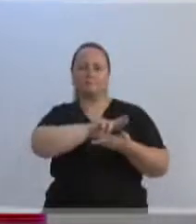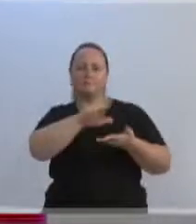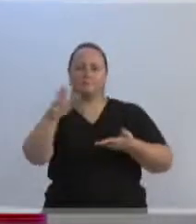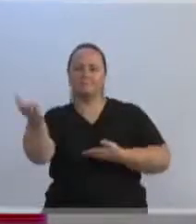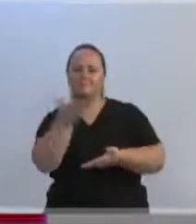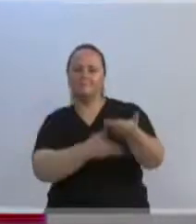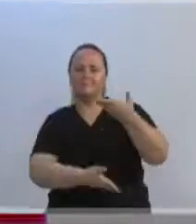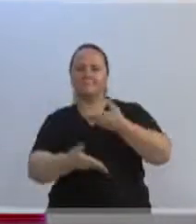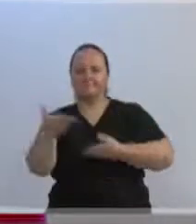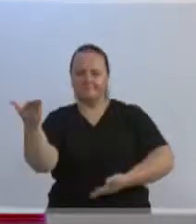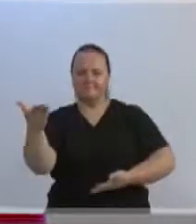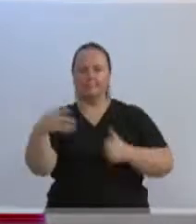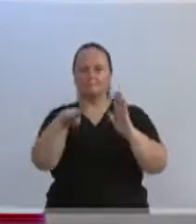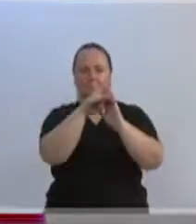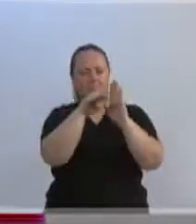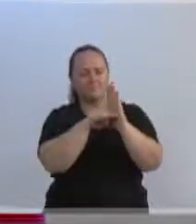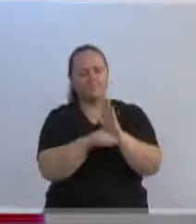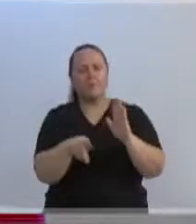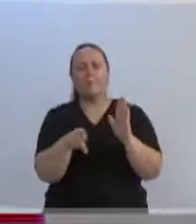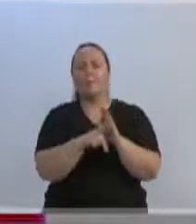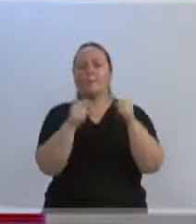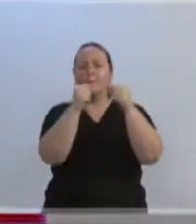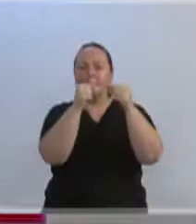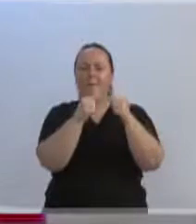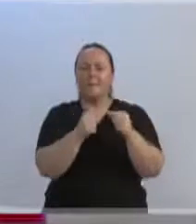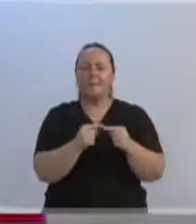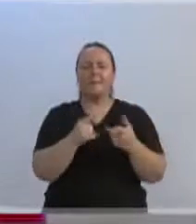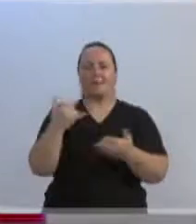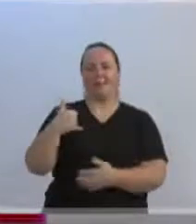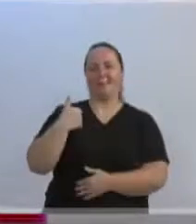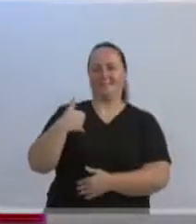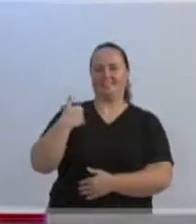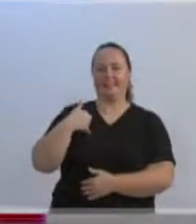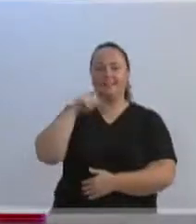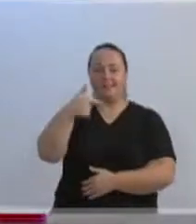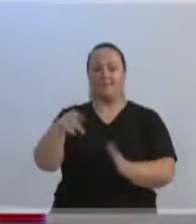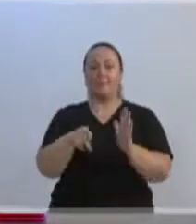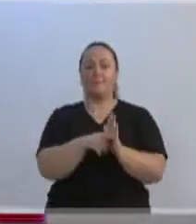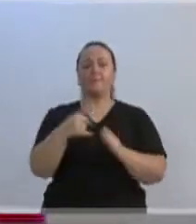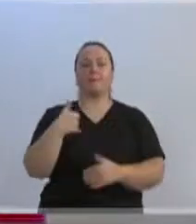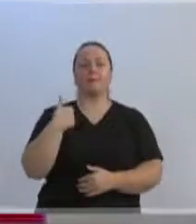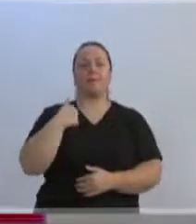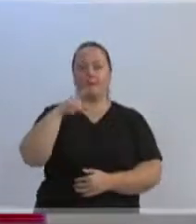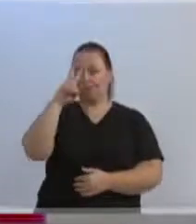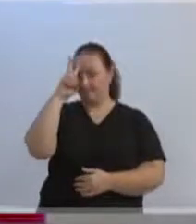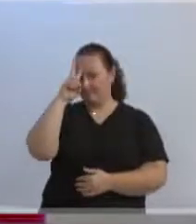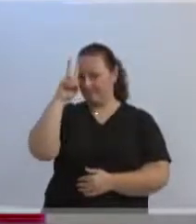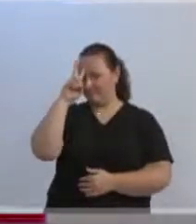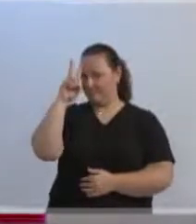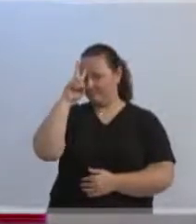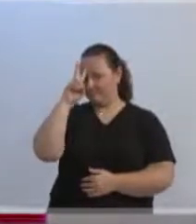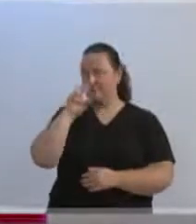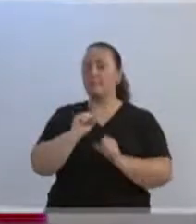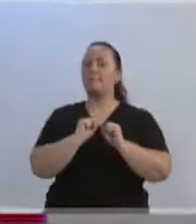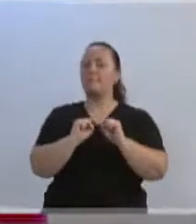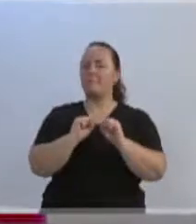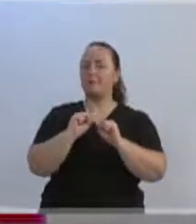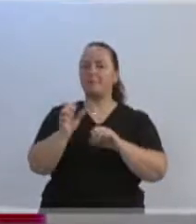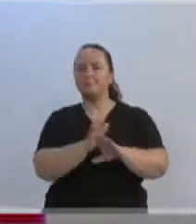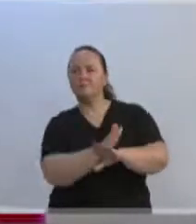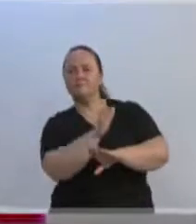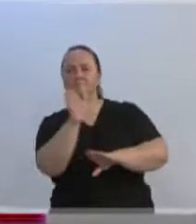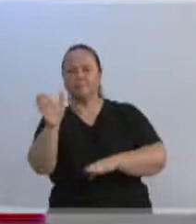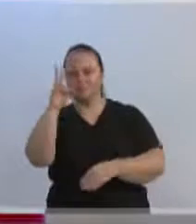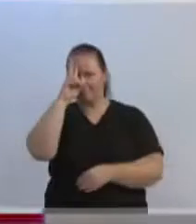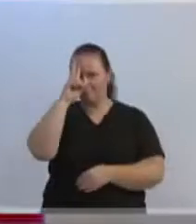programas para todas as idades o programa high school onde o estudante freqüenta a escola o estudante de ensino médio